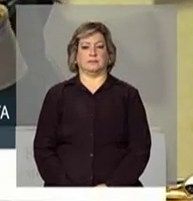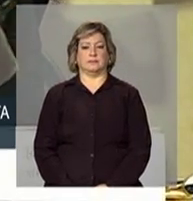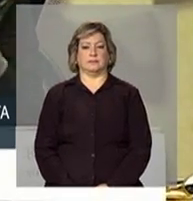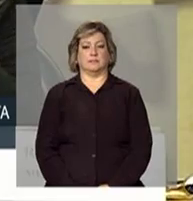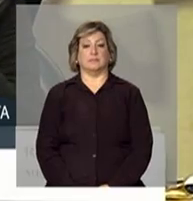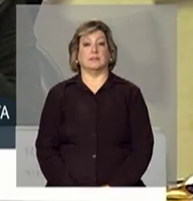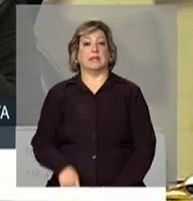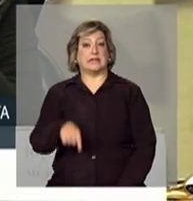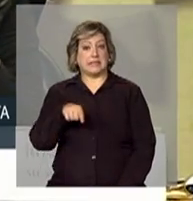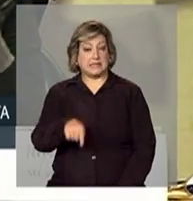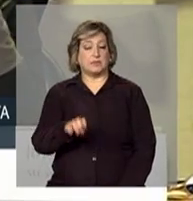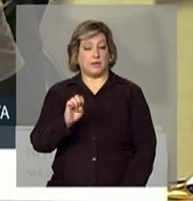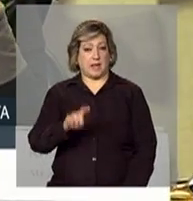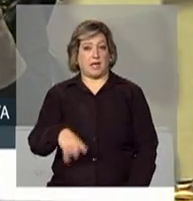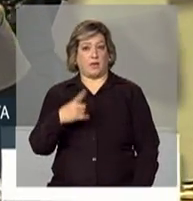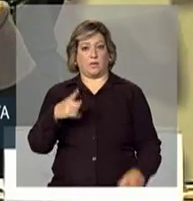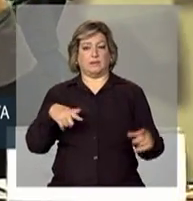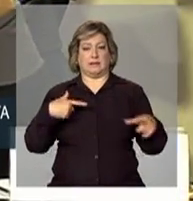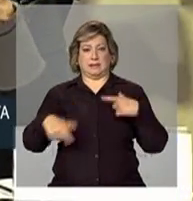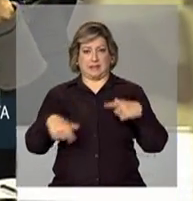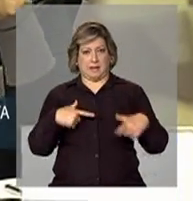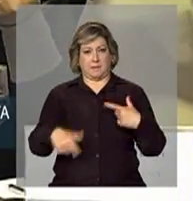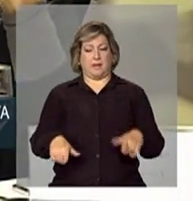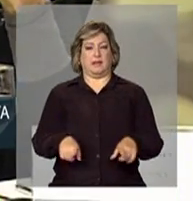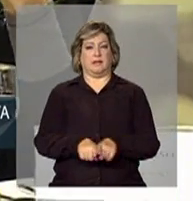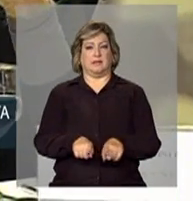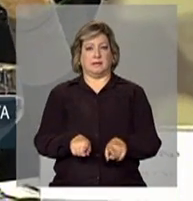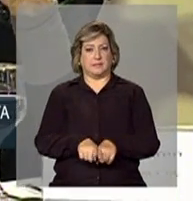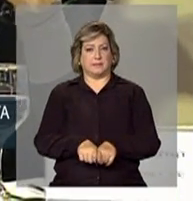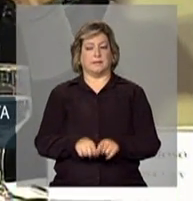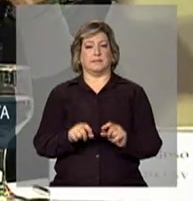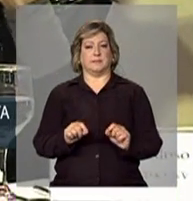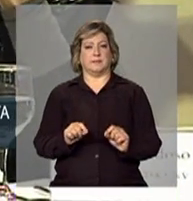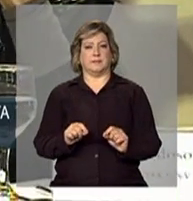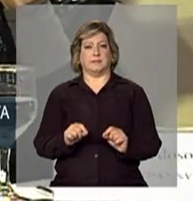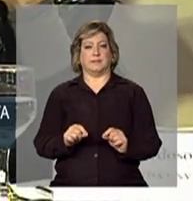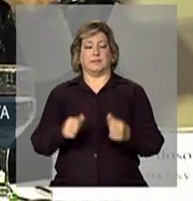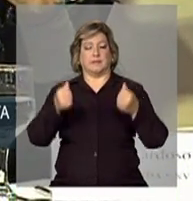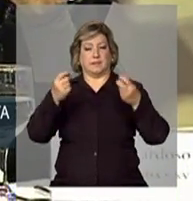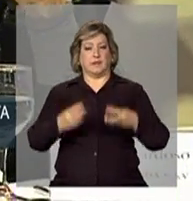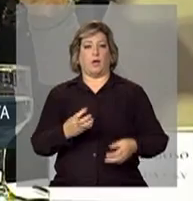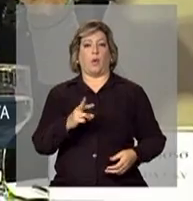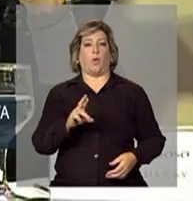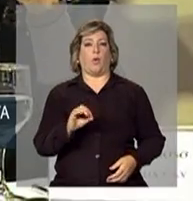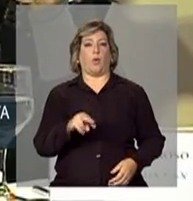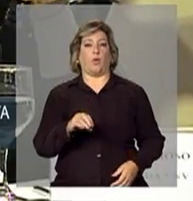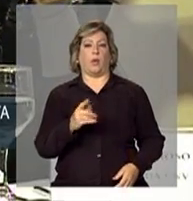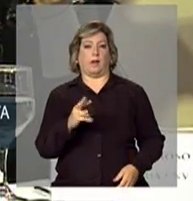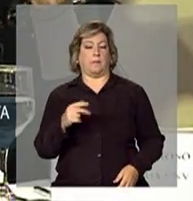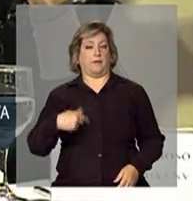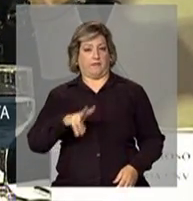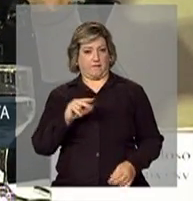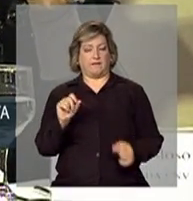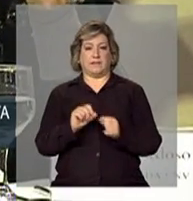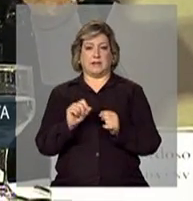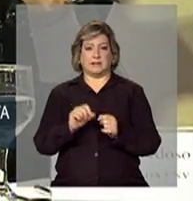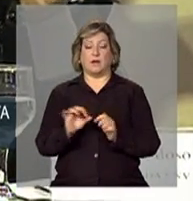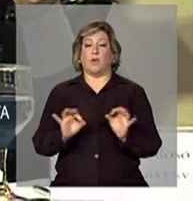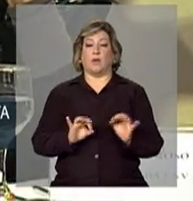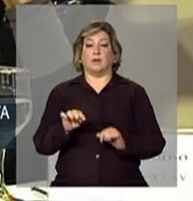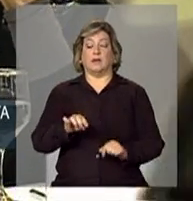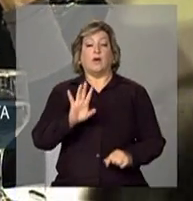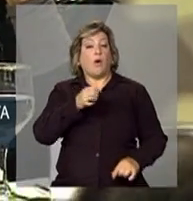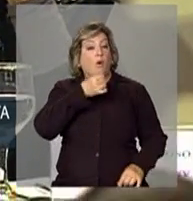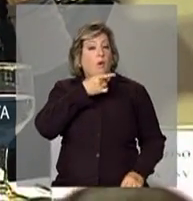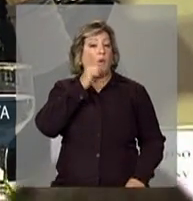é um trabalho também, uma definição, esse cronograma que nós vamos fazer da coordenação, né? E ainda ontem